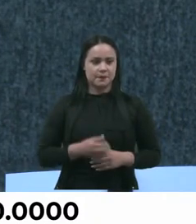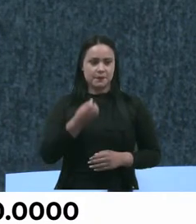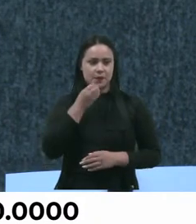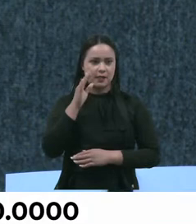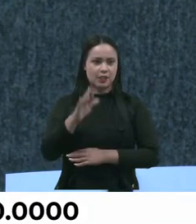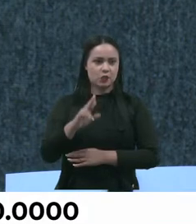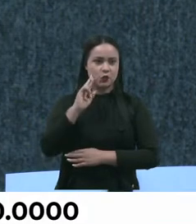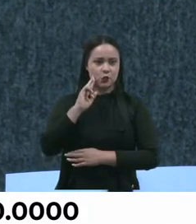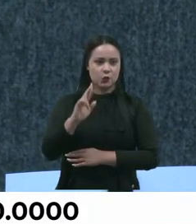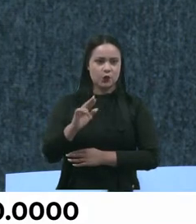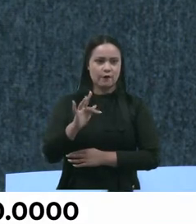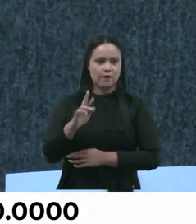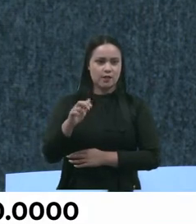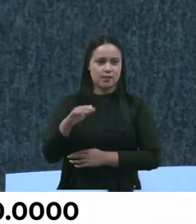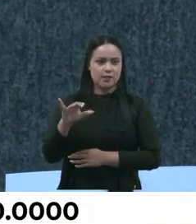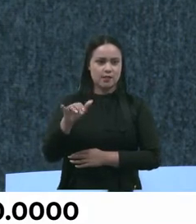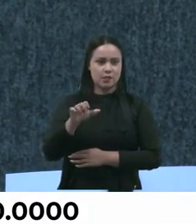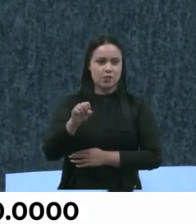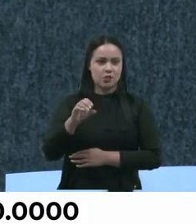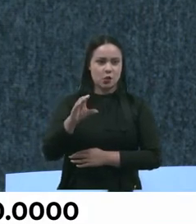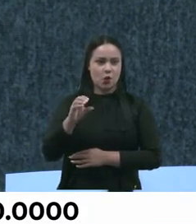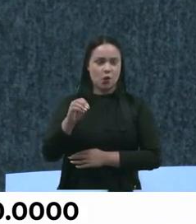tarde, doutor João Francisco.